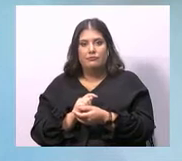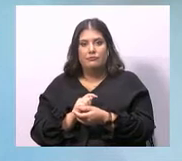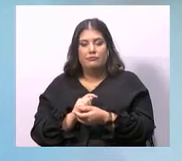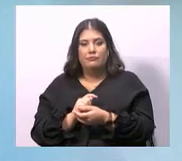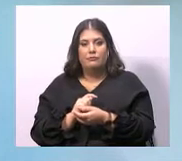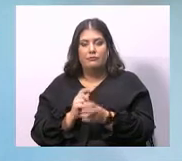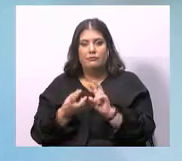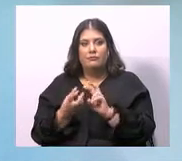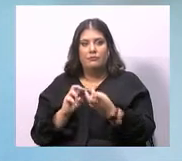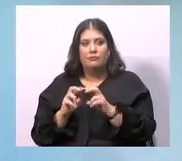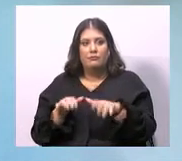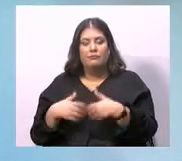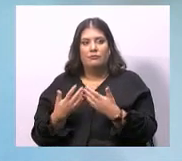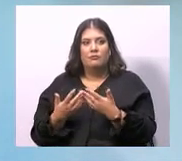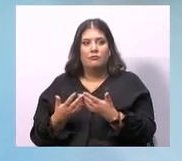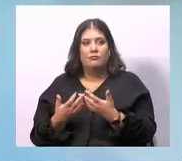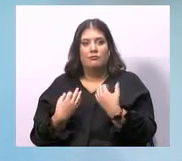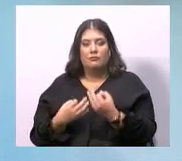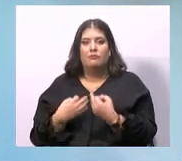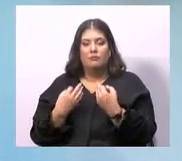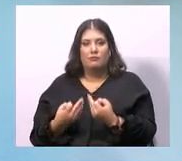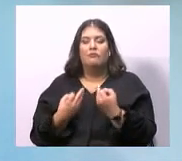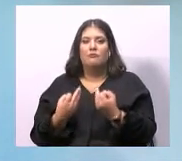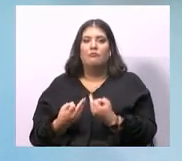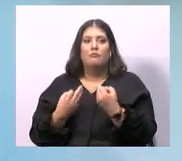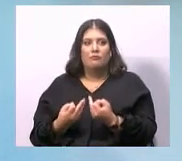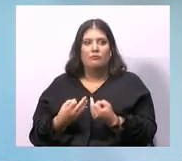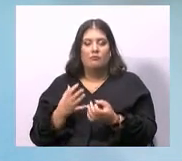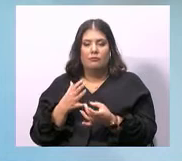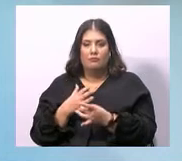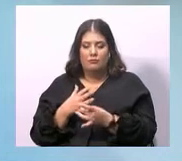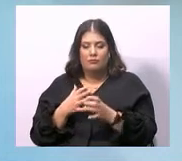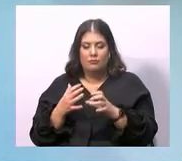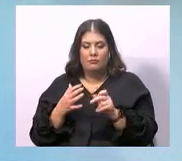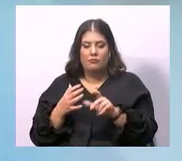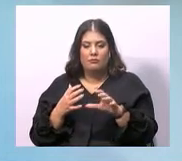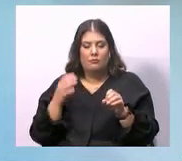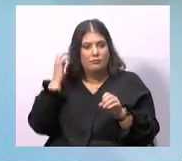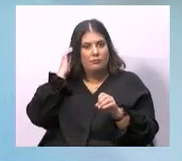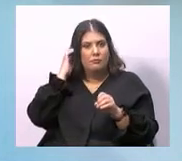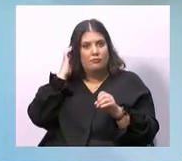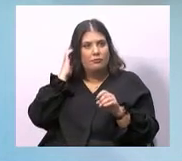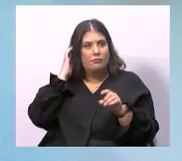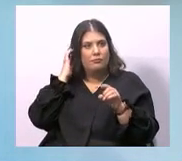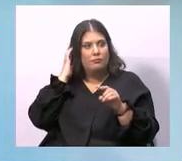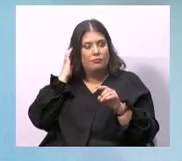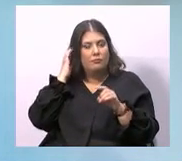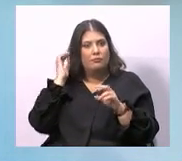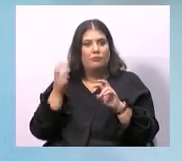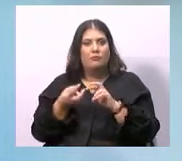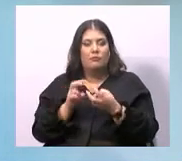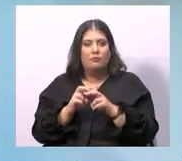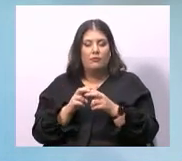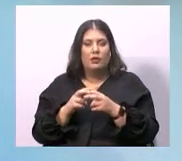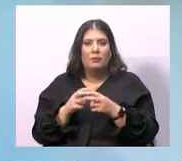questão de recorrentemente a Dona Fátima ganhar o calo significa que há uma ação mecânica também.